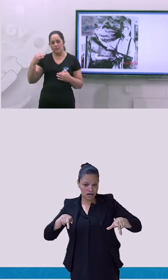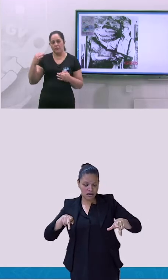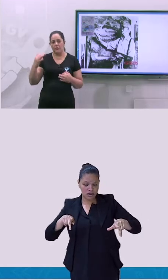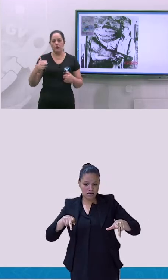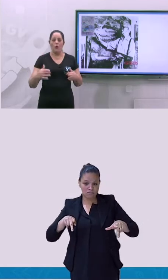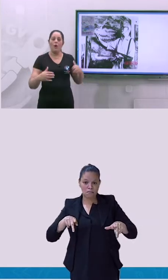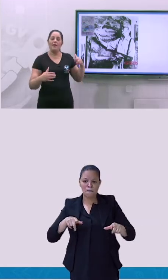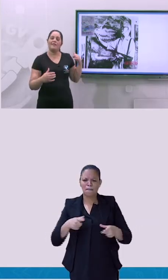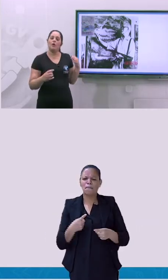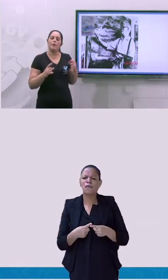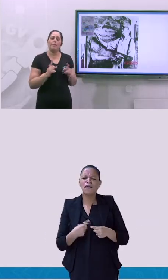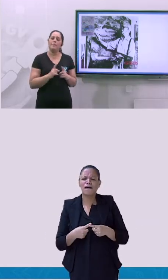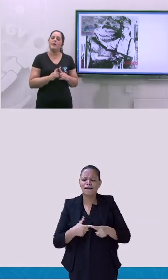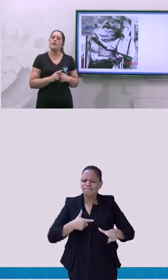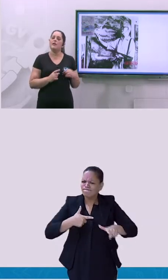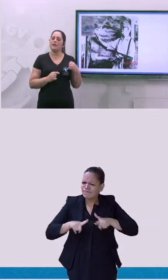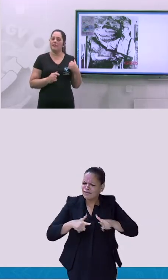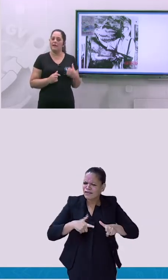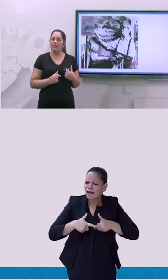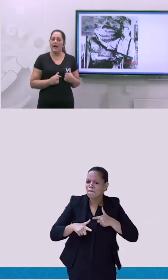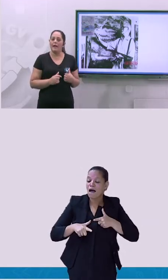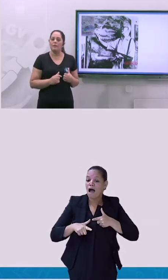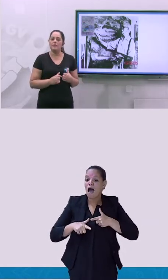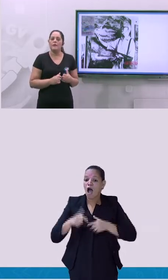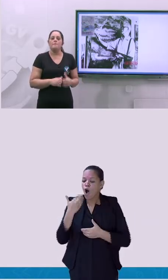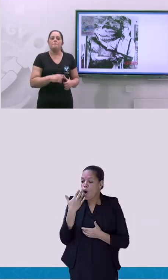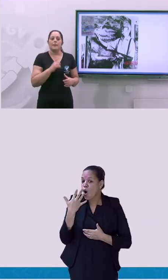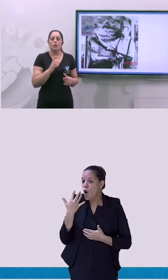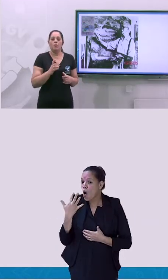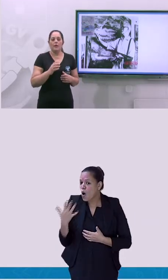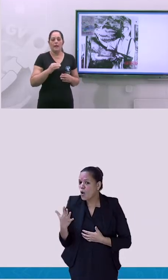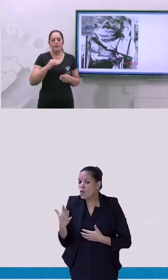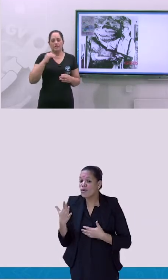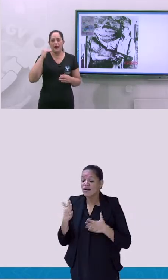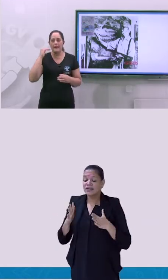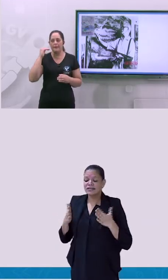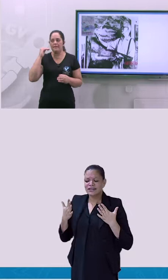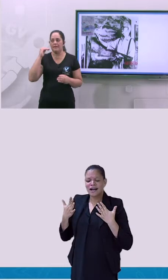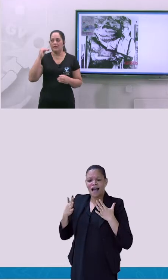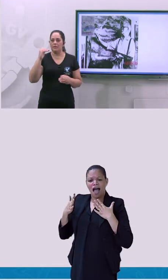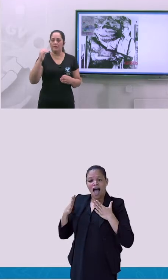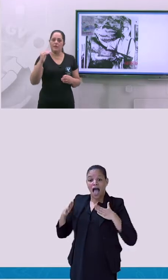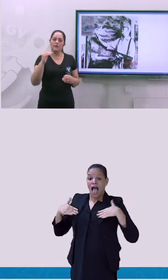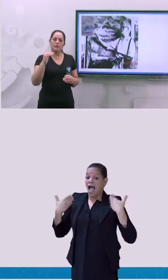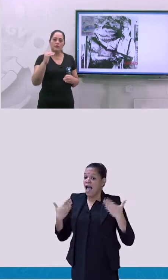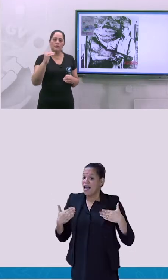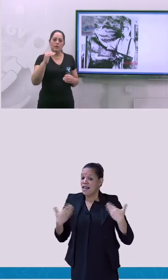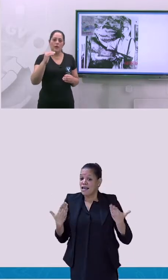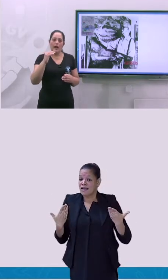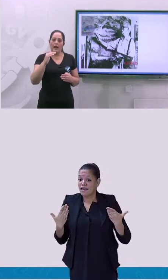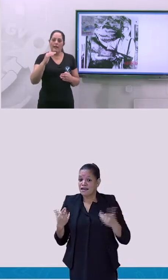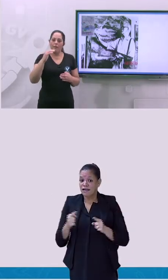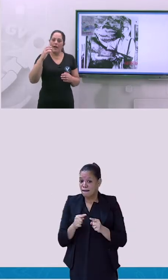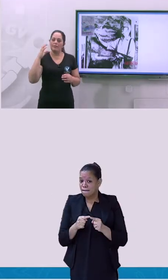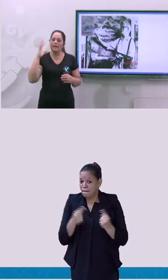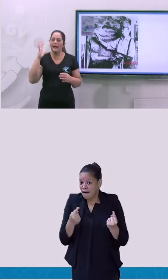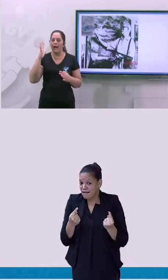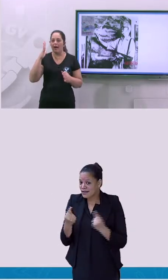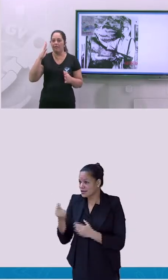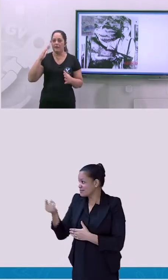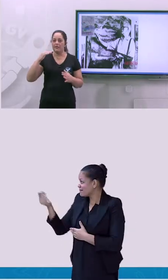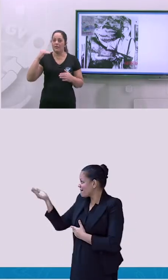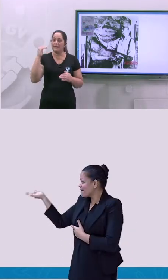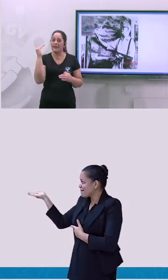Dá a impressão de infinito. Olha essa obra bem pequenininha que está aí ao lado, como ele já representa o infinito ali ao lado